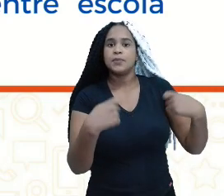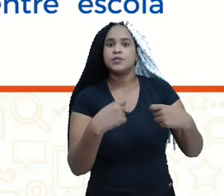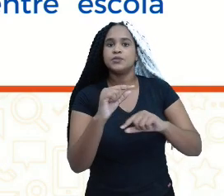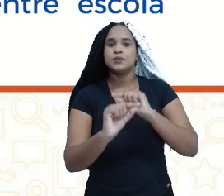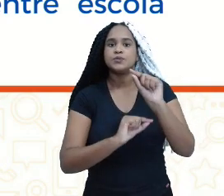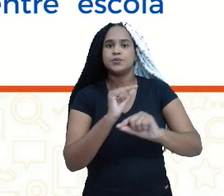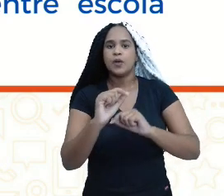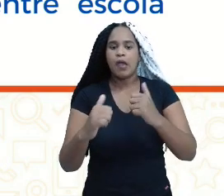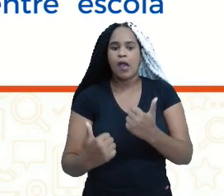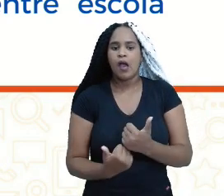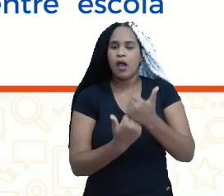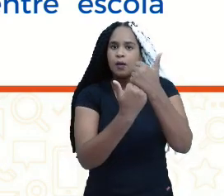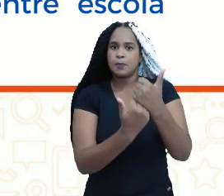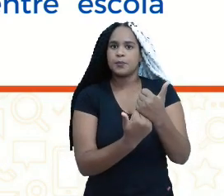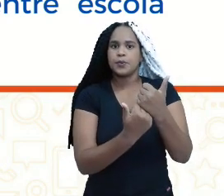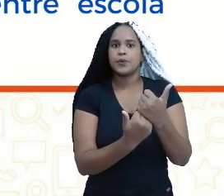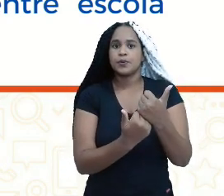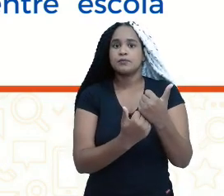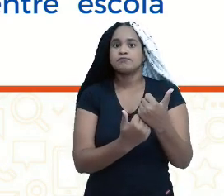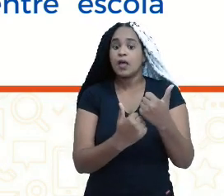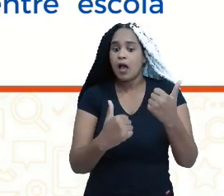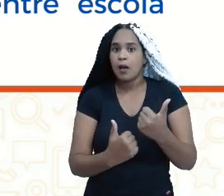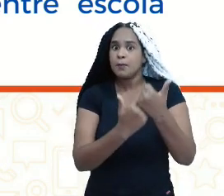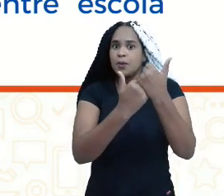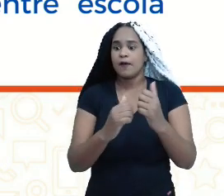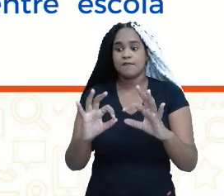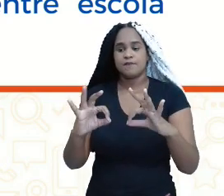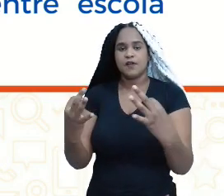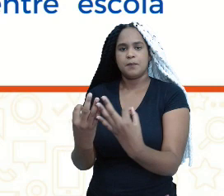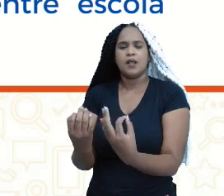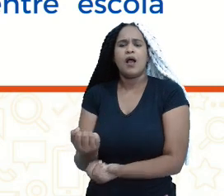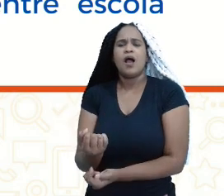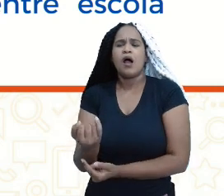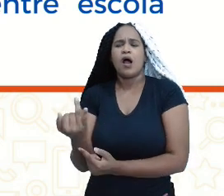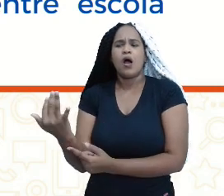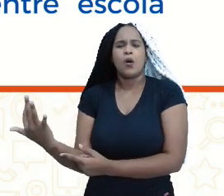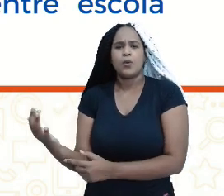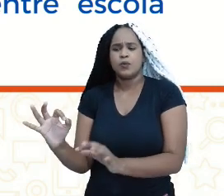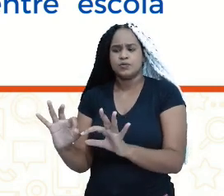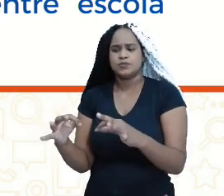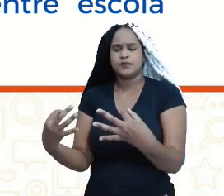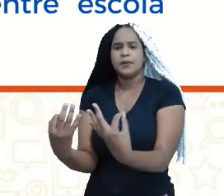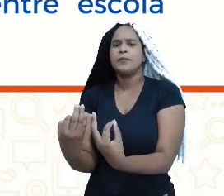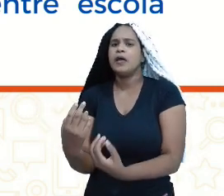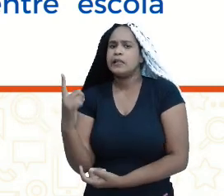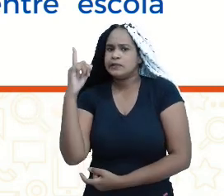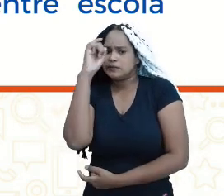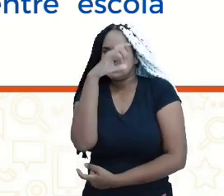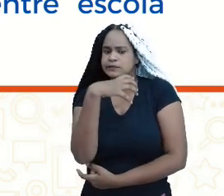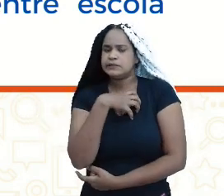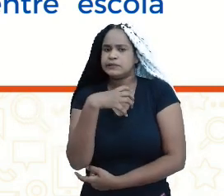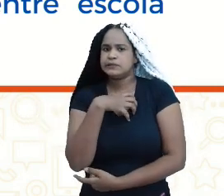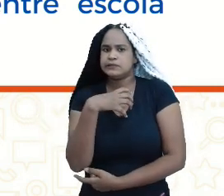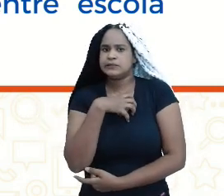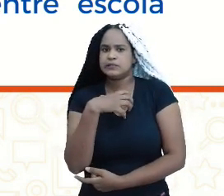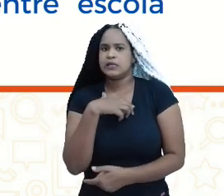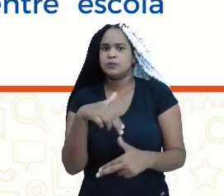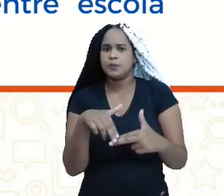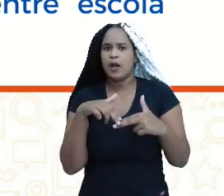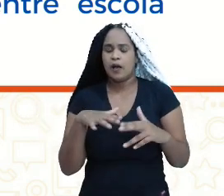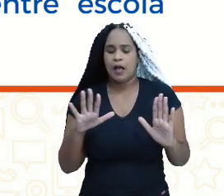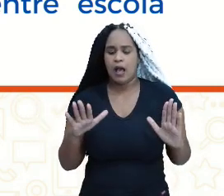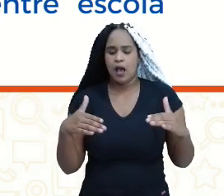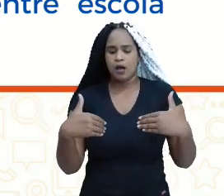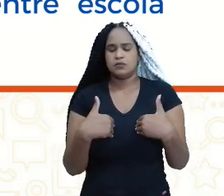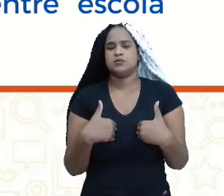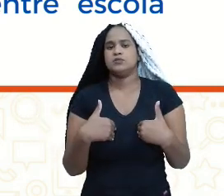momentos de apoio para os pais. Alguns pais sentem muita dificuldade de lidar com o contexto do estudante,